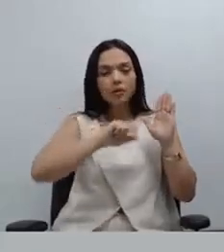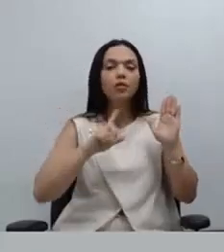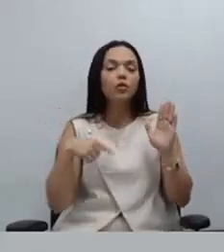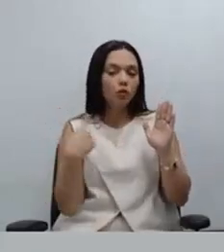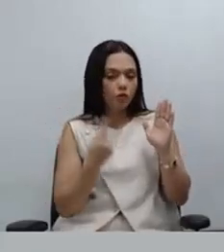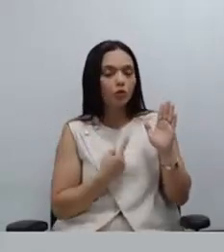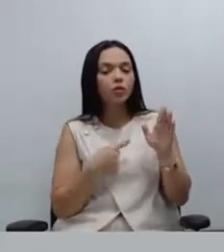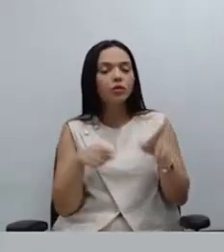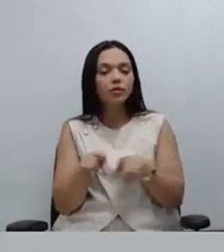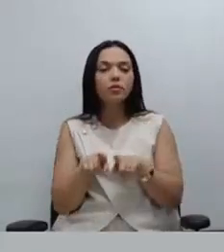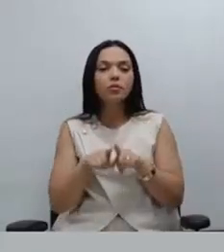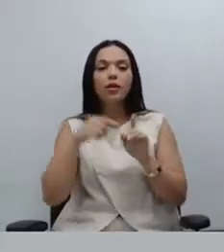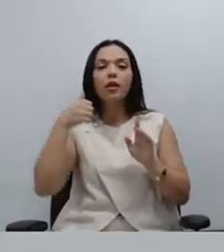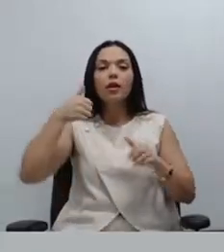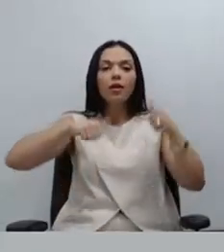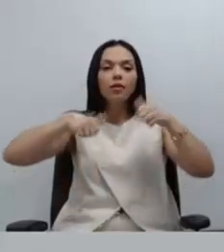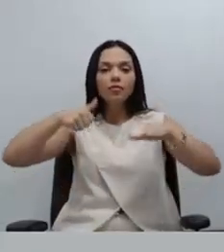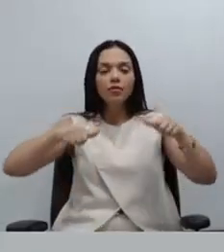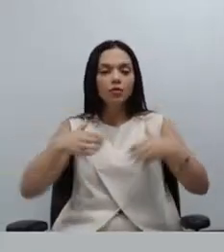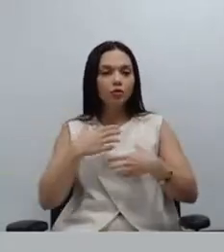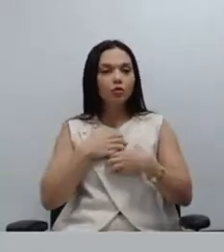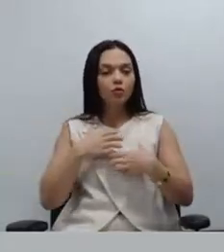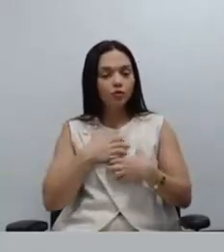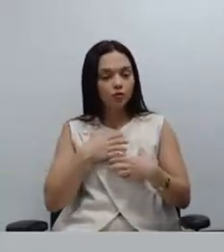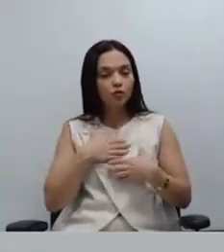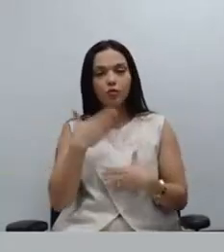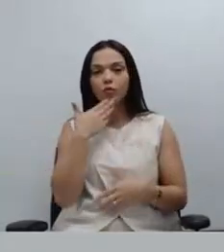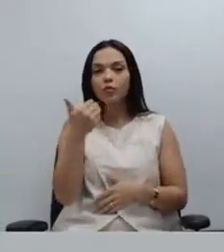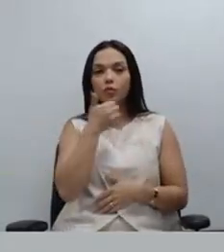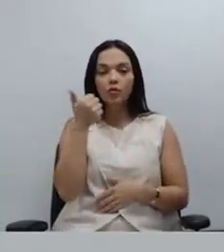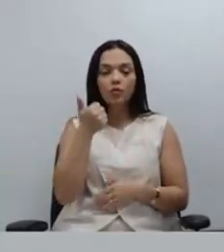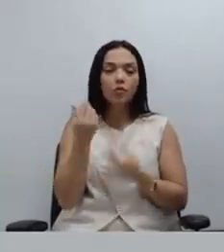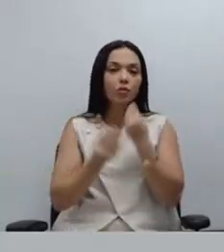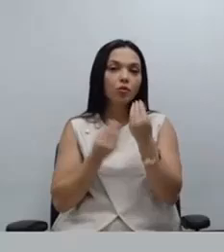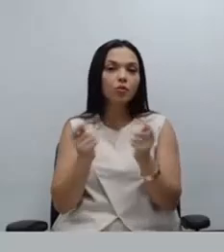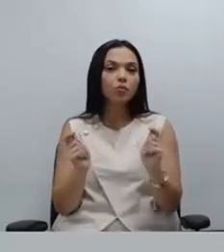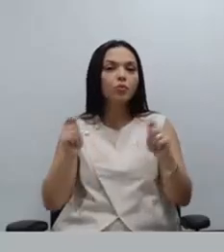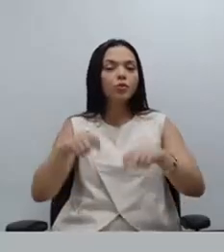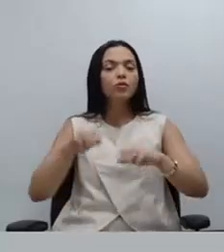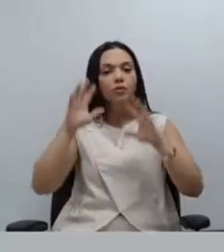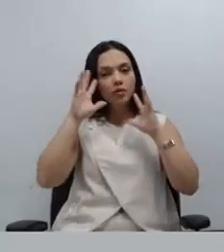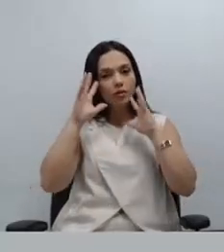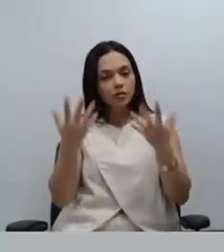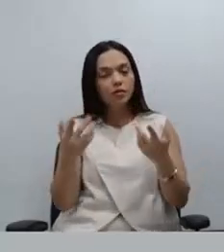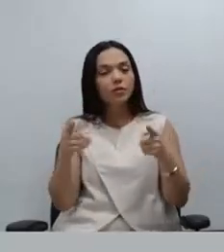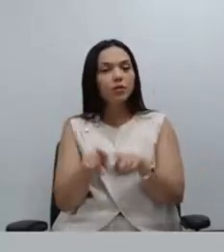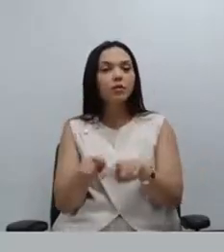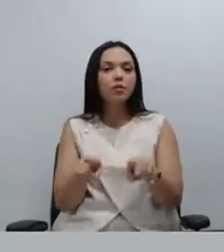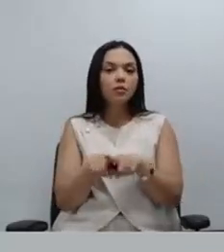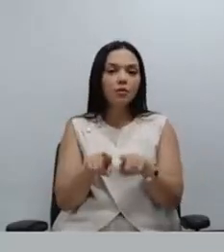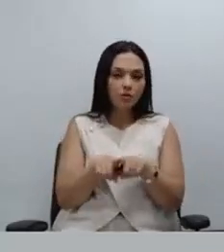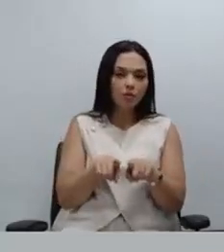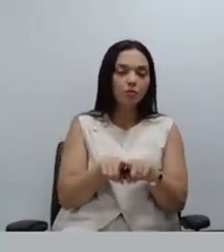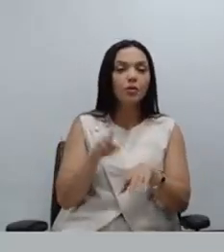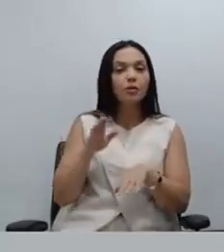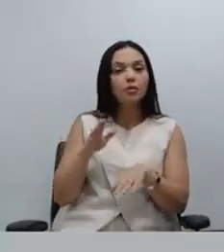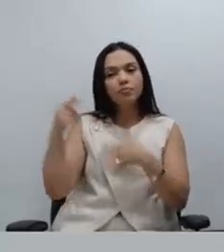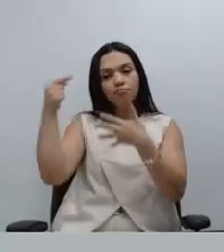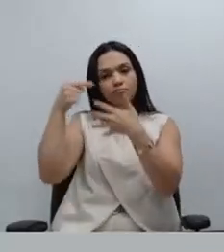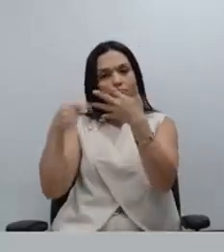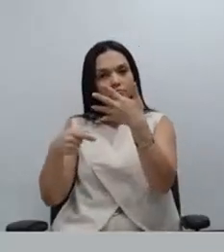também avaliando de forma ampla quais são as medidas possíveis e, com relação aos demais pleitos da